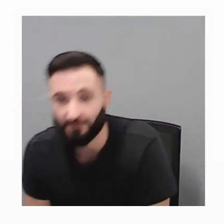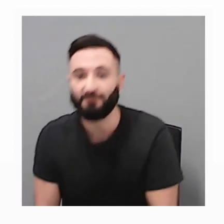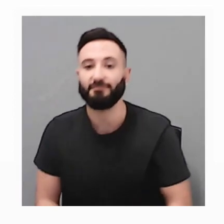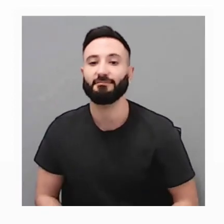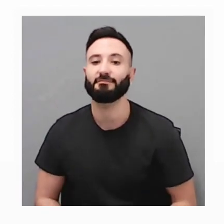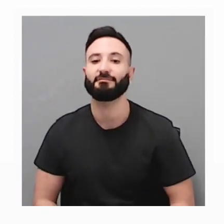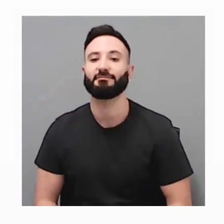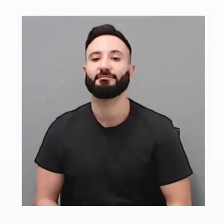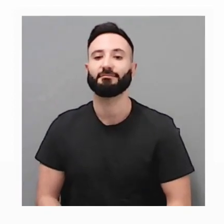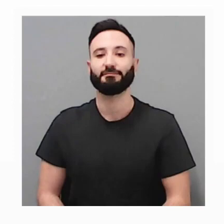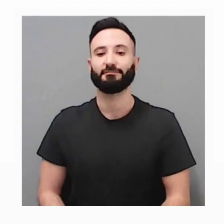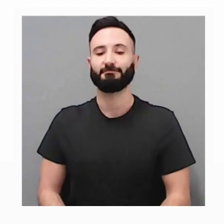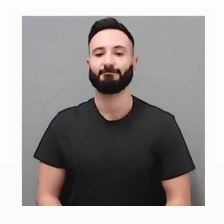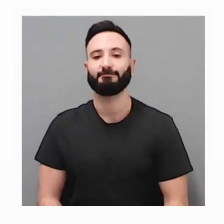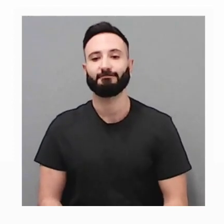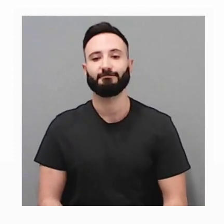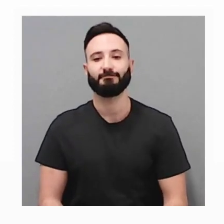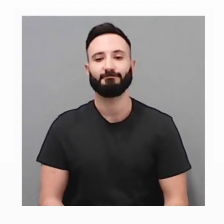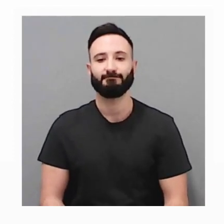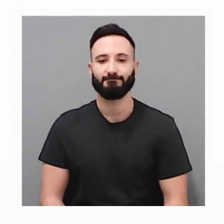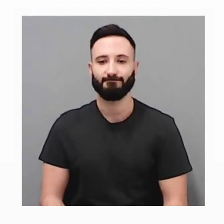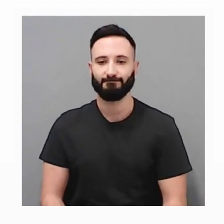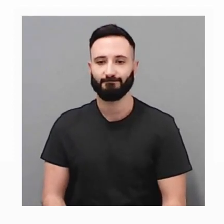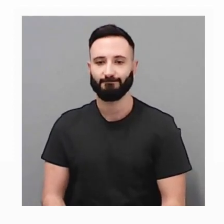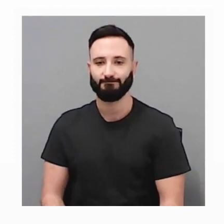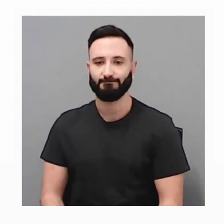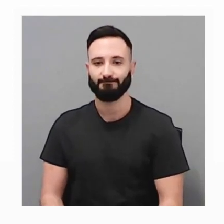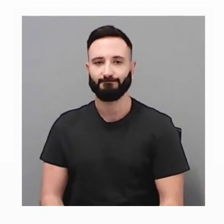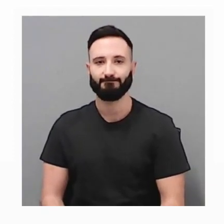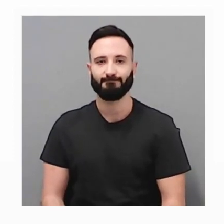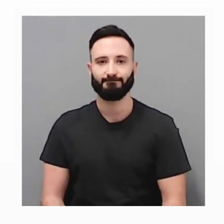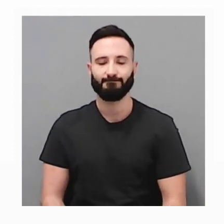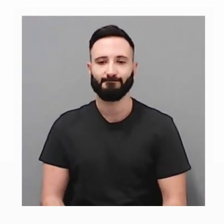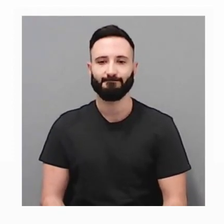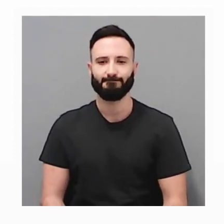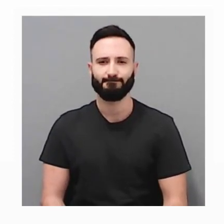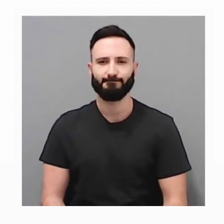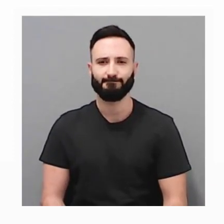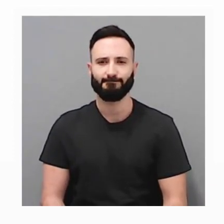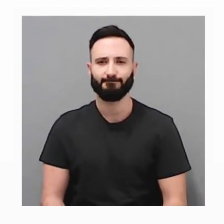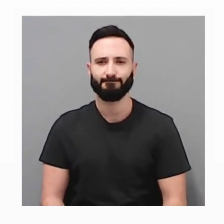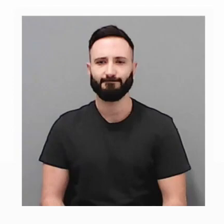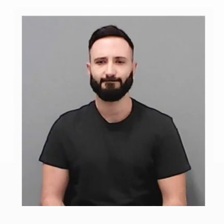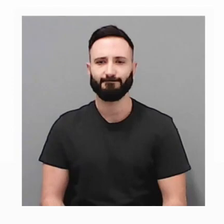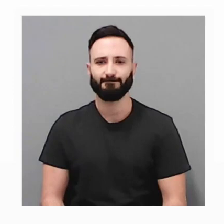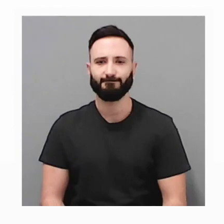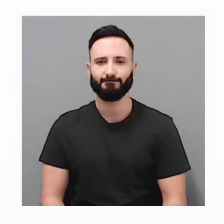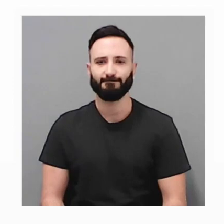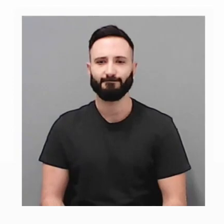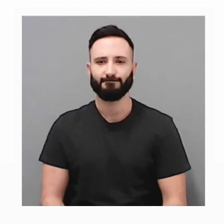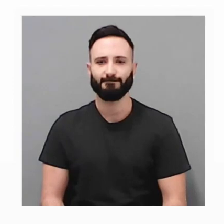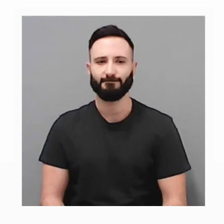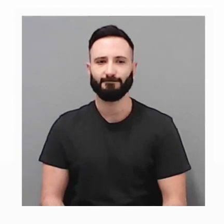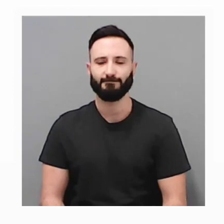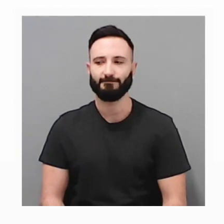exemplo, música é para todos os ciclos, manualidades é para o segundo e para o terceiro ciclo. Isto tem a ver com a finalidade de cada uma destas